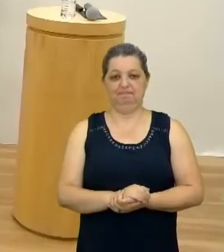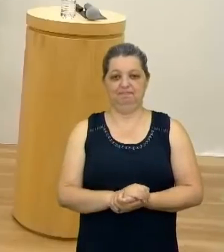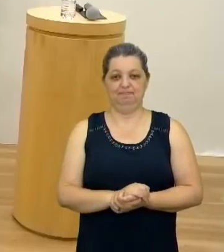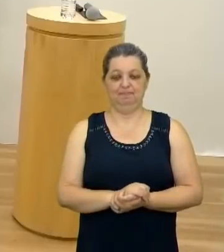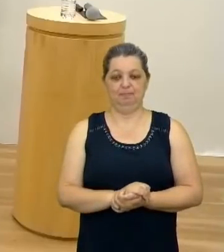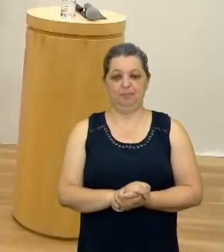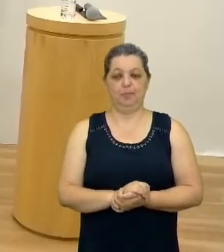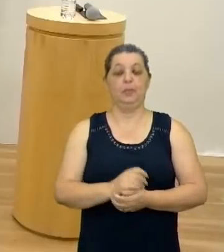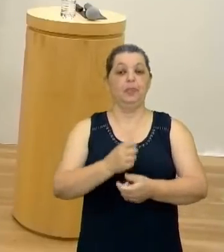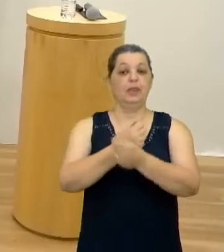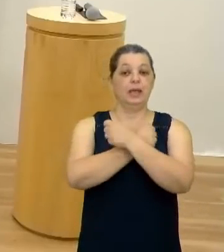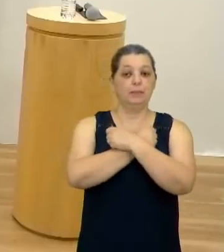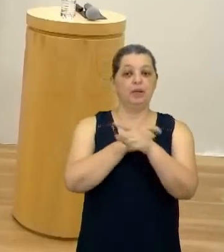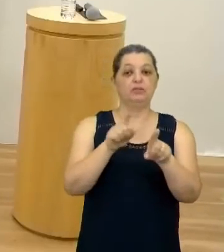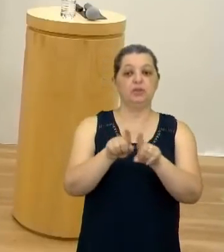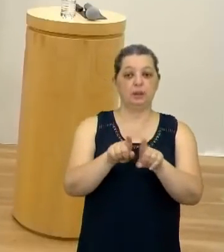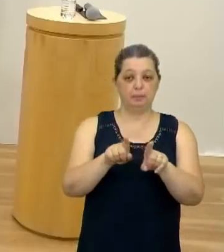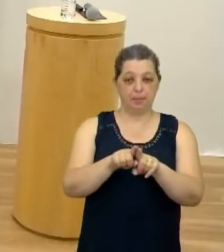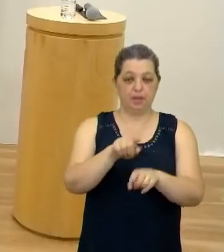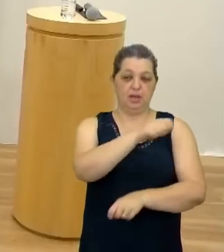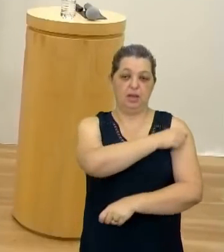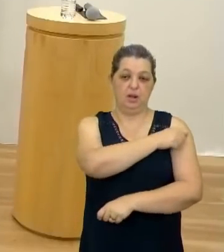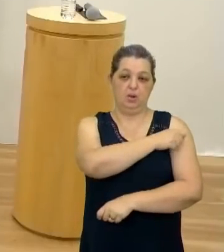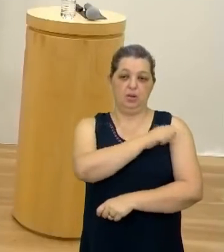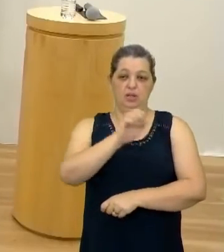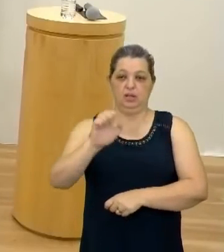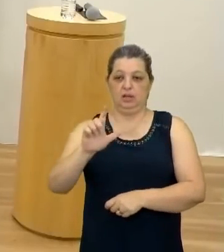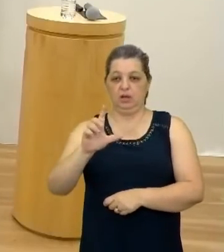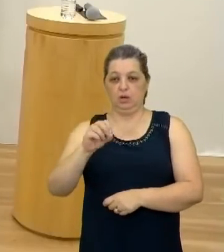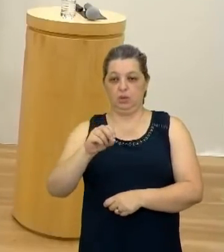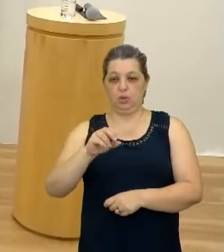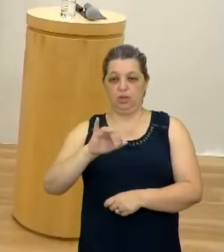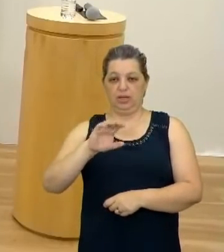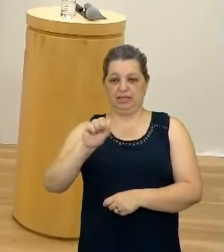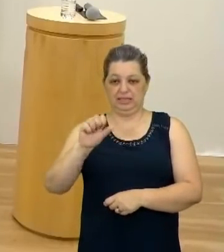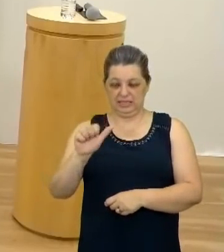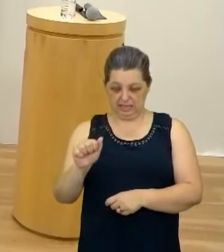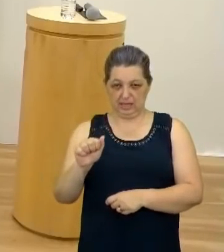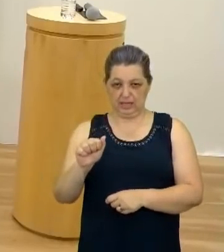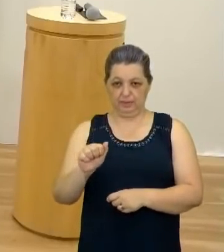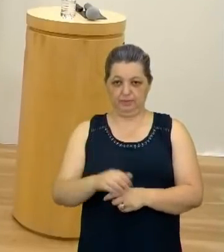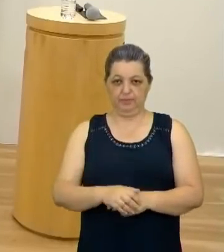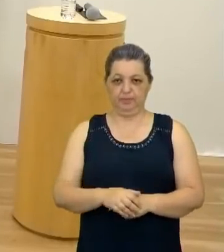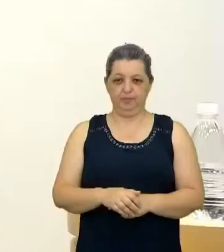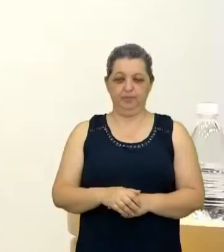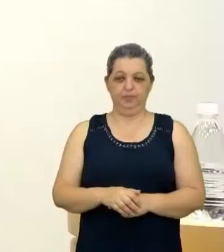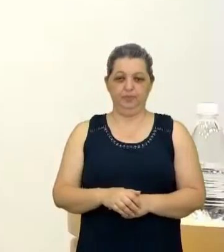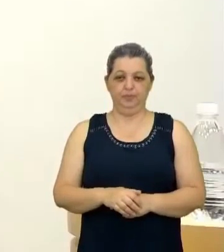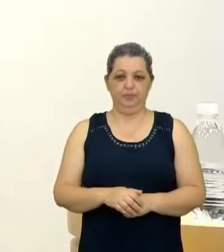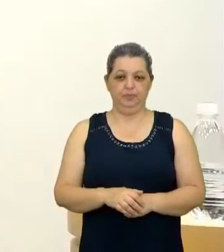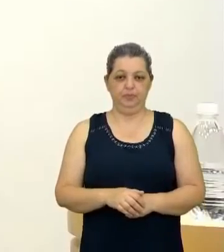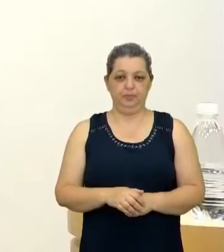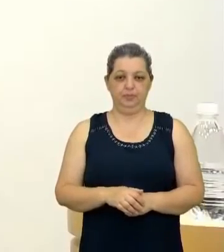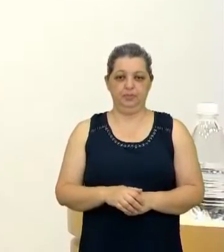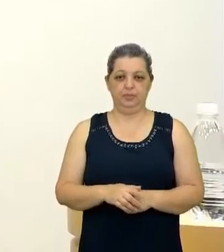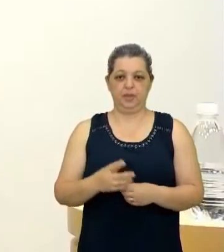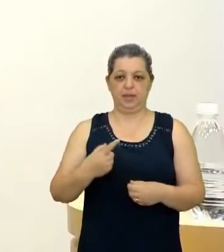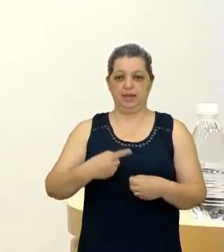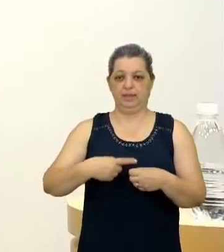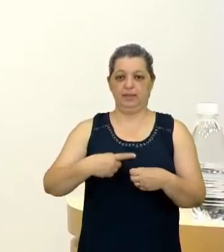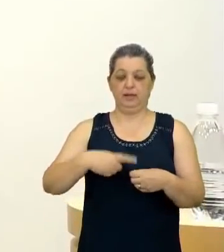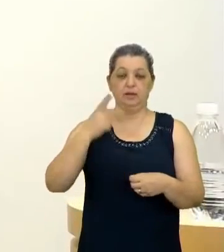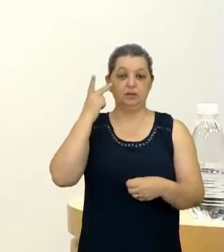ainda quero mandar um abraço aqui para a aluna Heloísa, da Escola Edgar Cardoso, em Sarutaia, de São Paulo, que ela